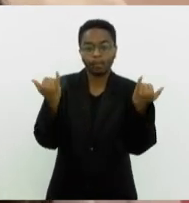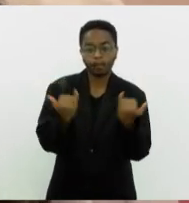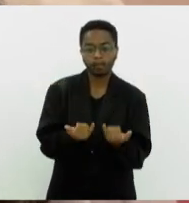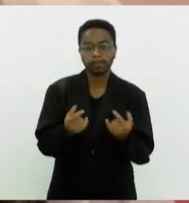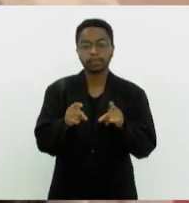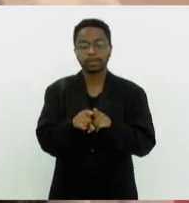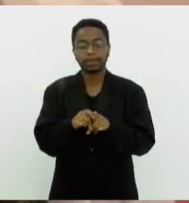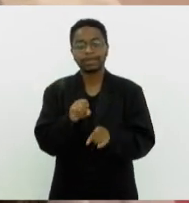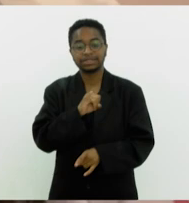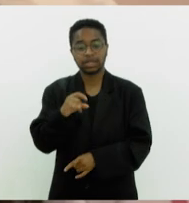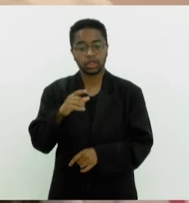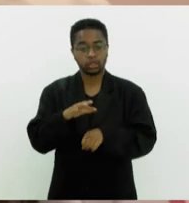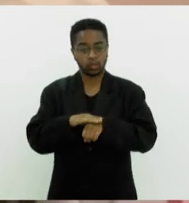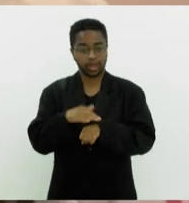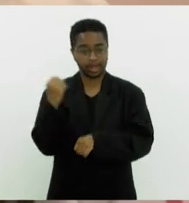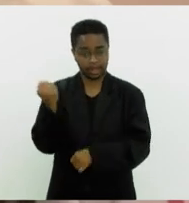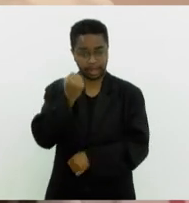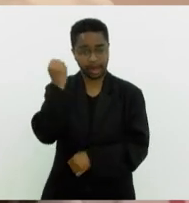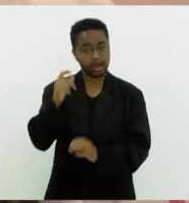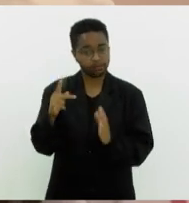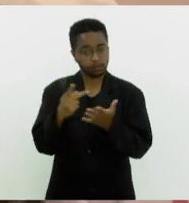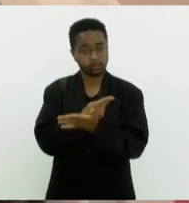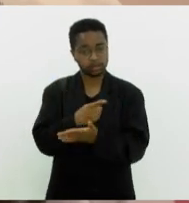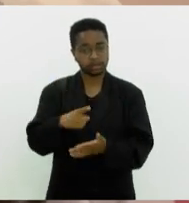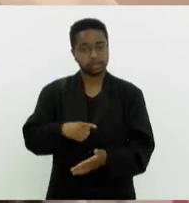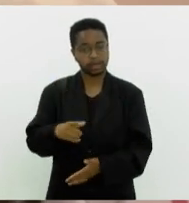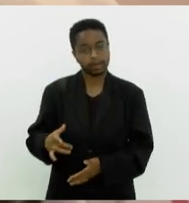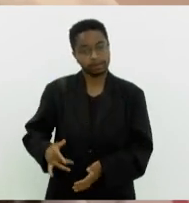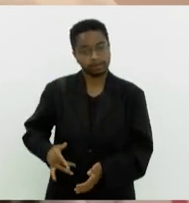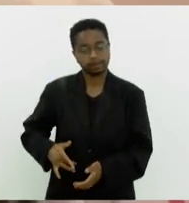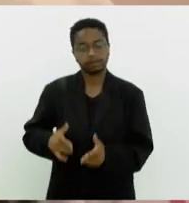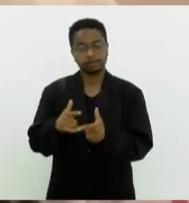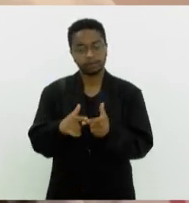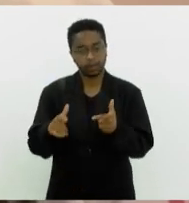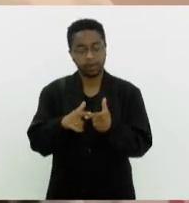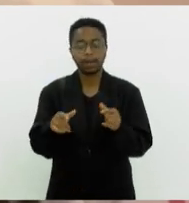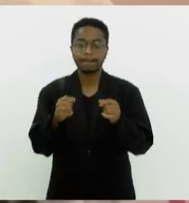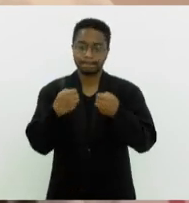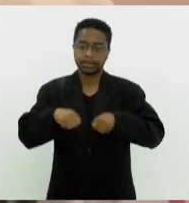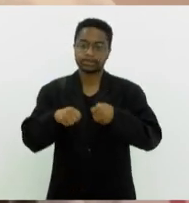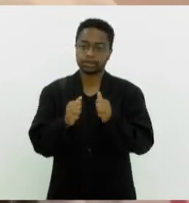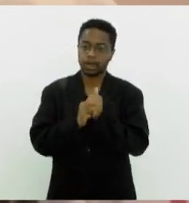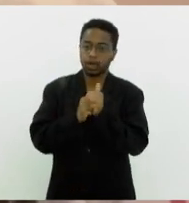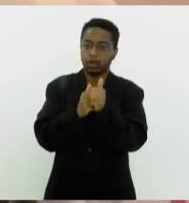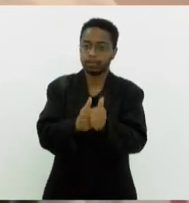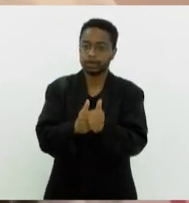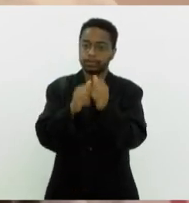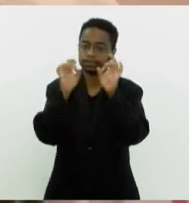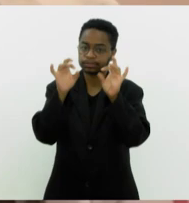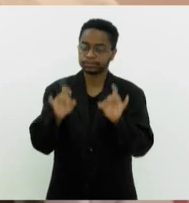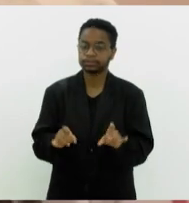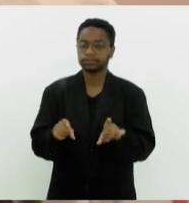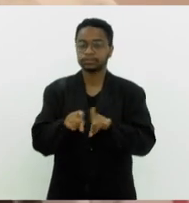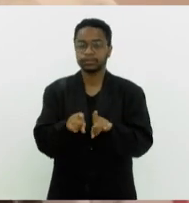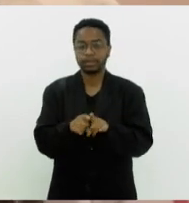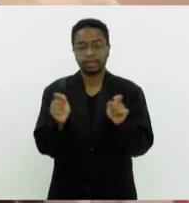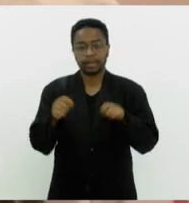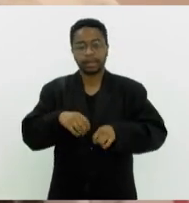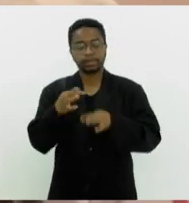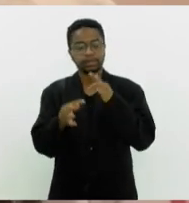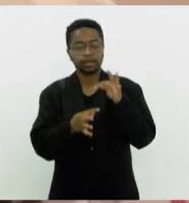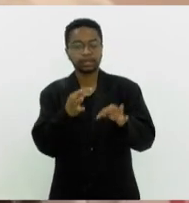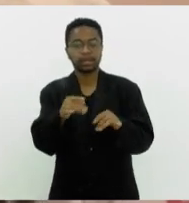alguma doença grave que evoluíram com falência dos rins, essas crianças precisam de um acompanhamento especializado para tratar